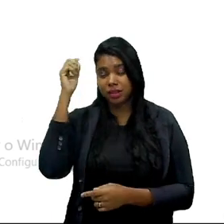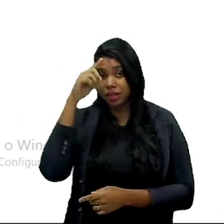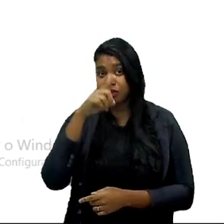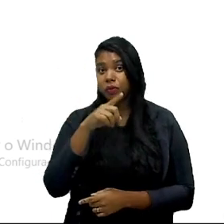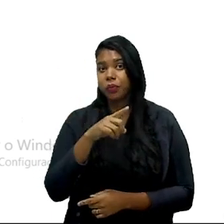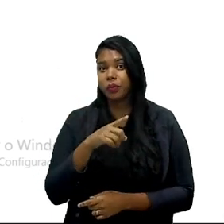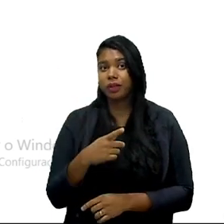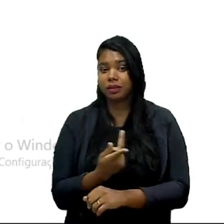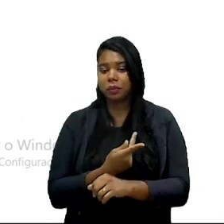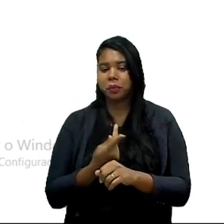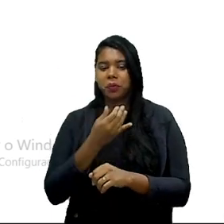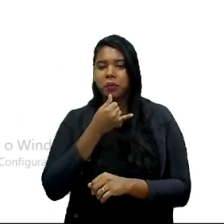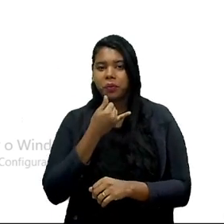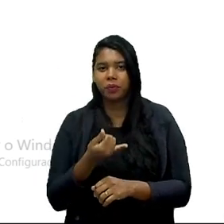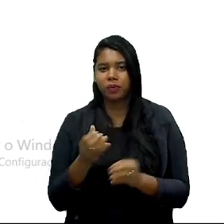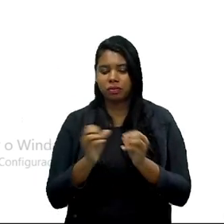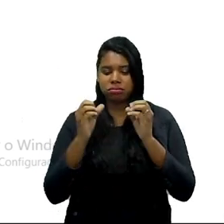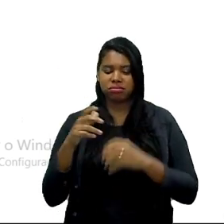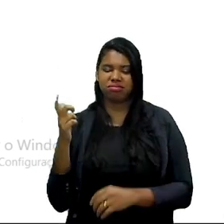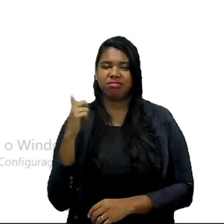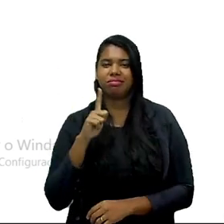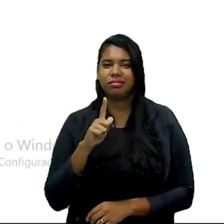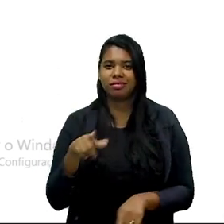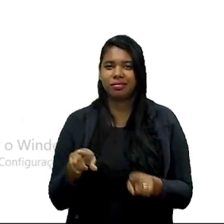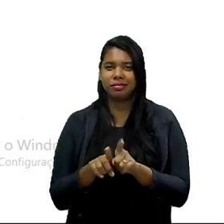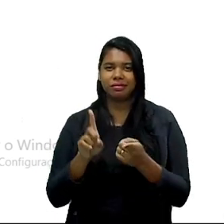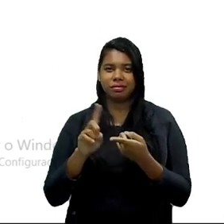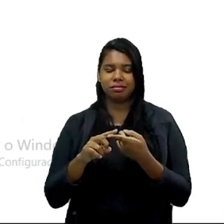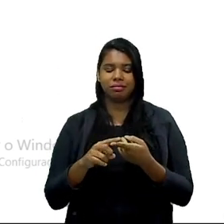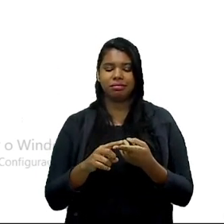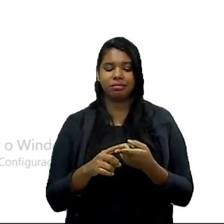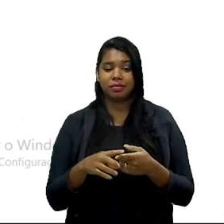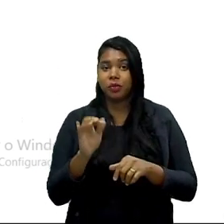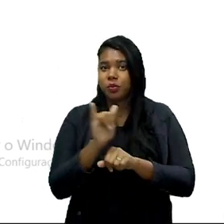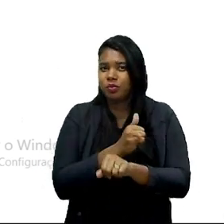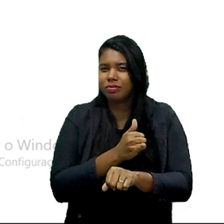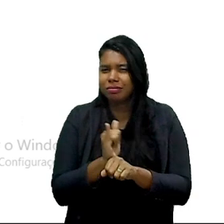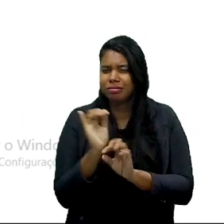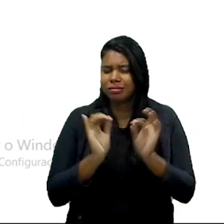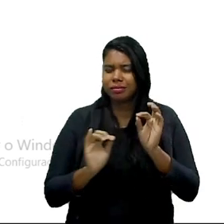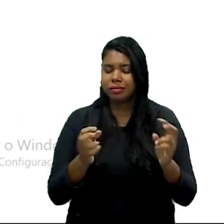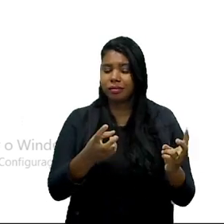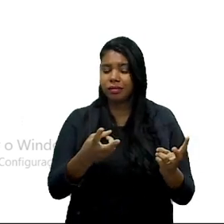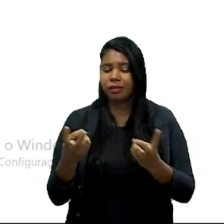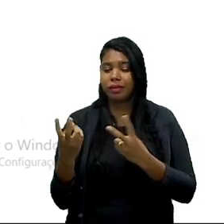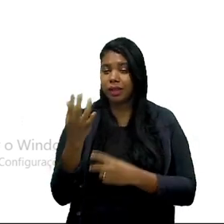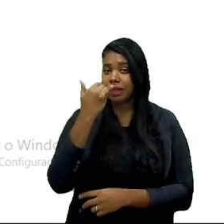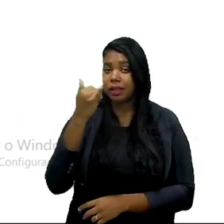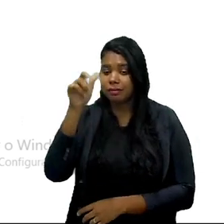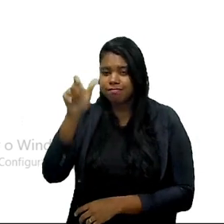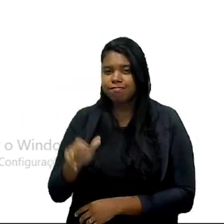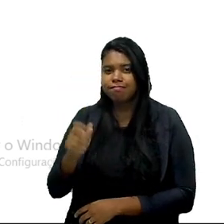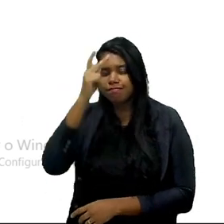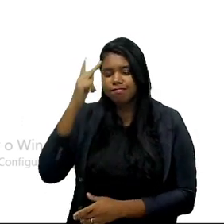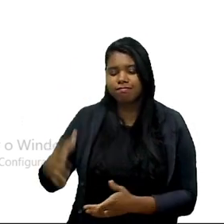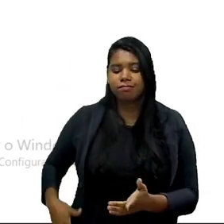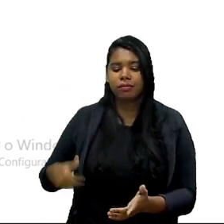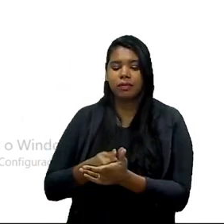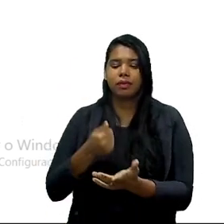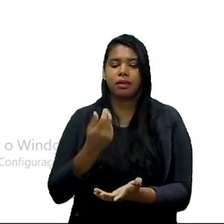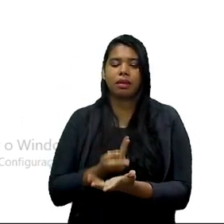de procurar criar, conquistar, adotar estratégias, meios de atrair, conquistar clientes e realizar